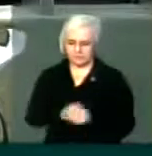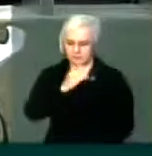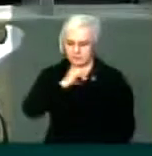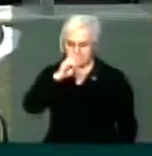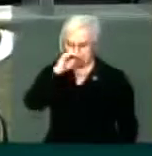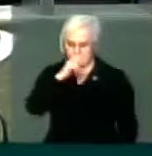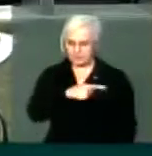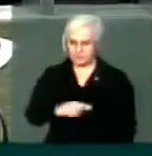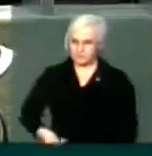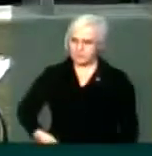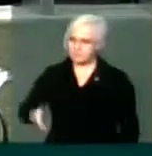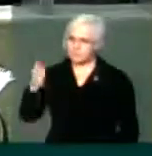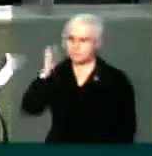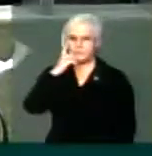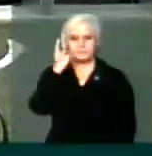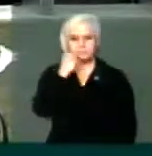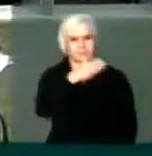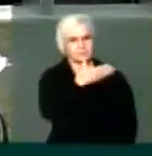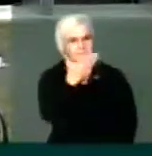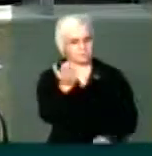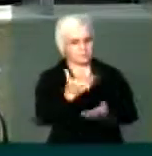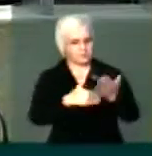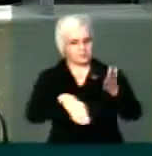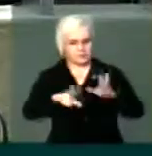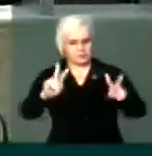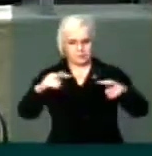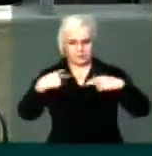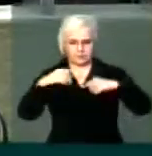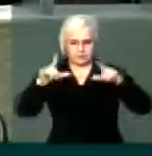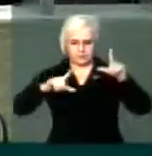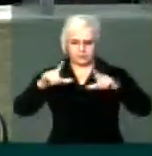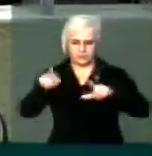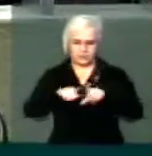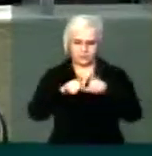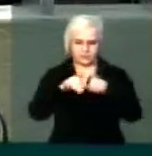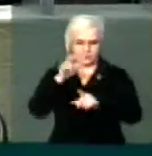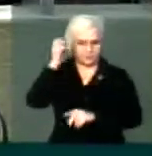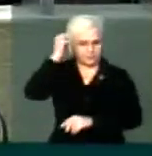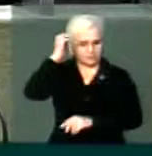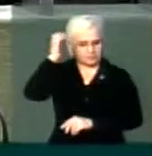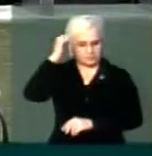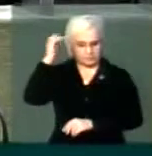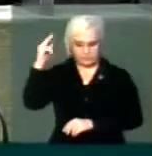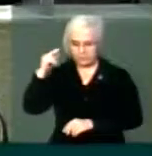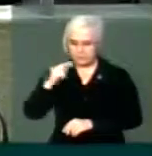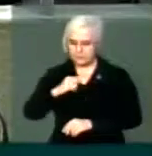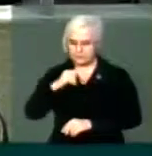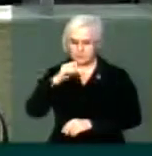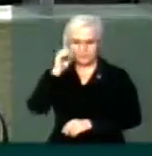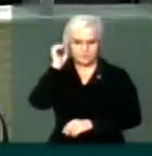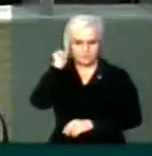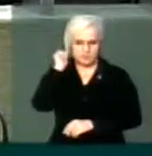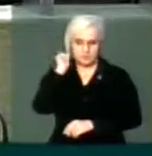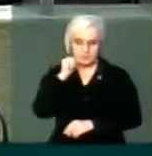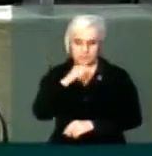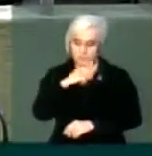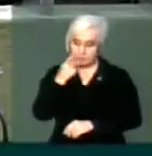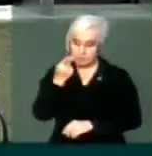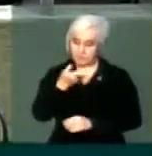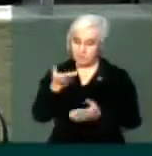Cidadãs e cidadãos que nos acompanham pela Rádio e TV Câmara, trago